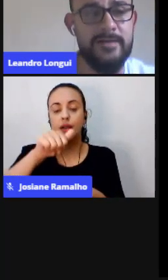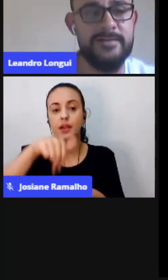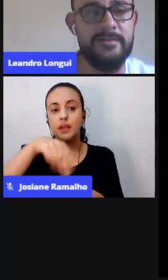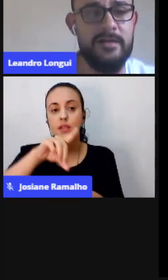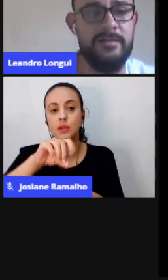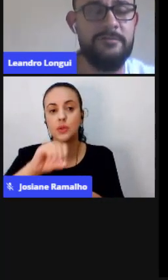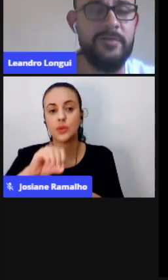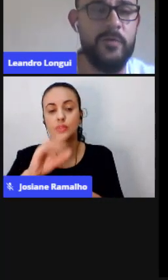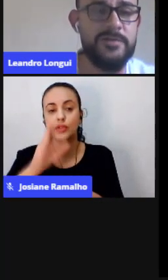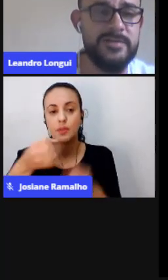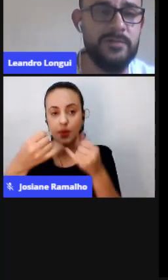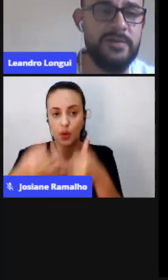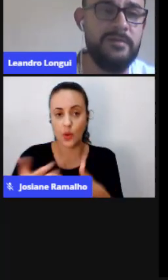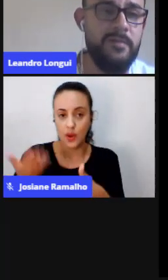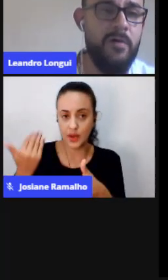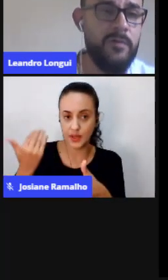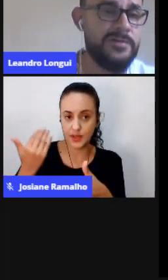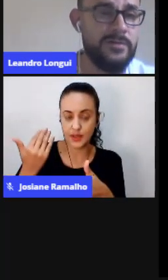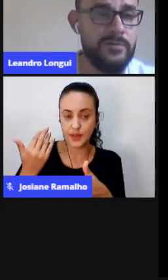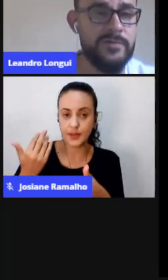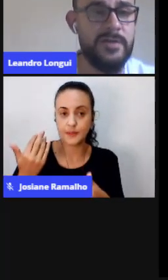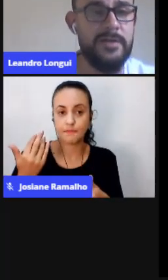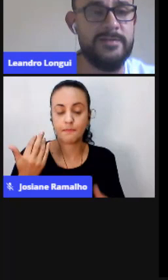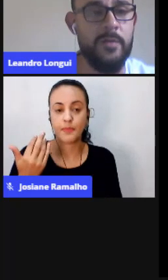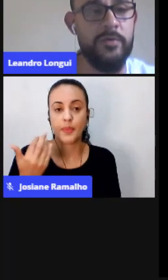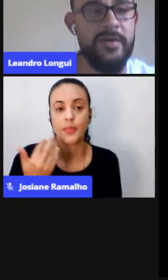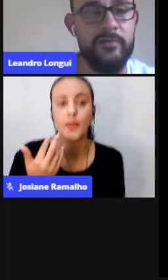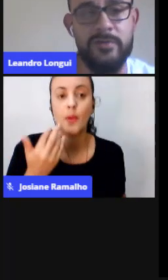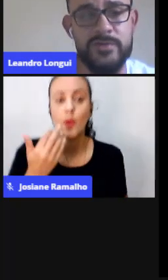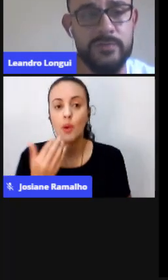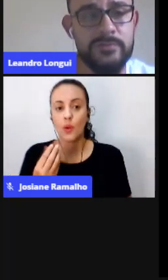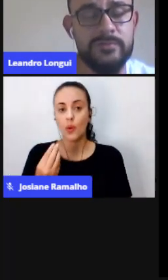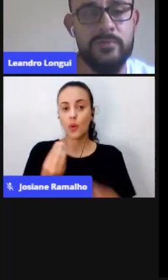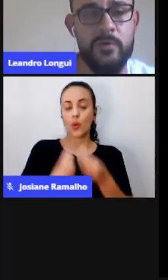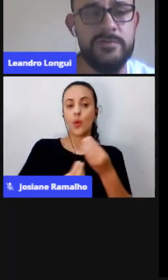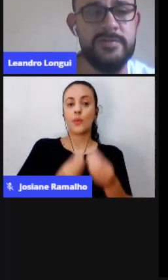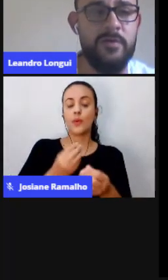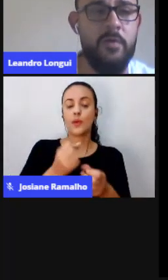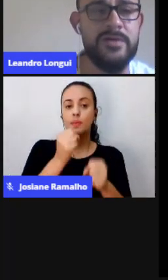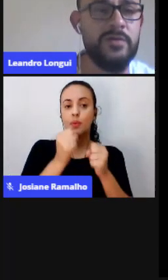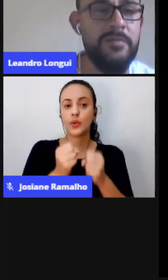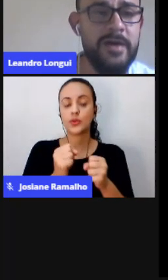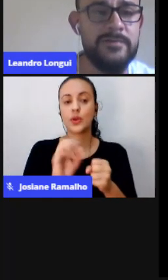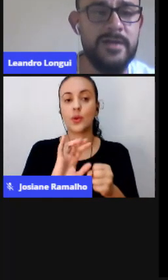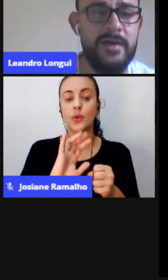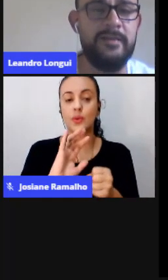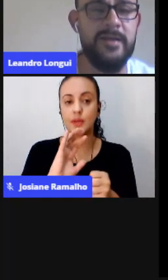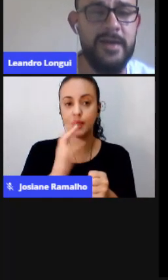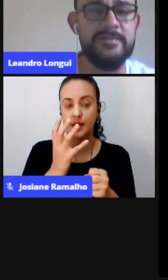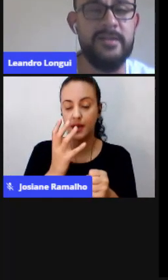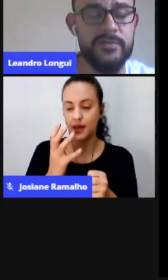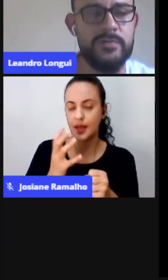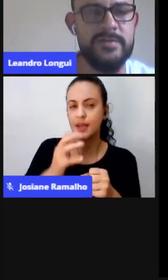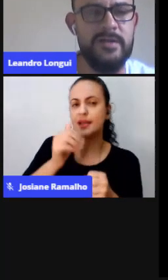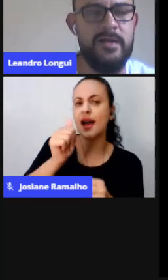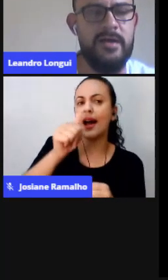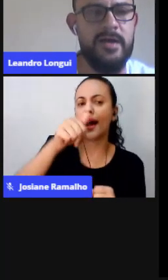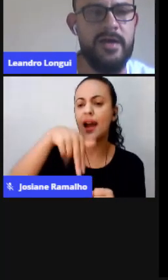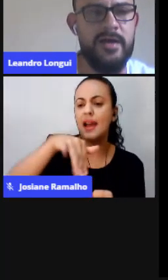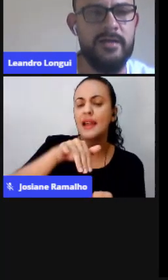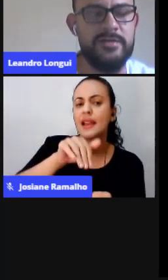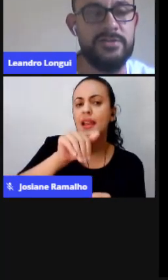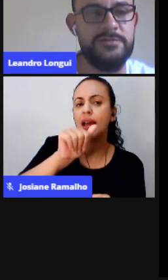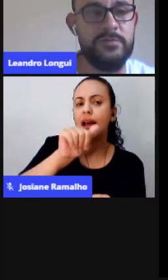essa análise, levando em consideração que alguns alunos estão por dentro do assunto, outros estão mais ou menos, e tem aqueles que têm as